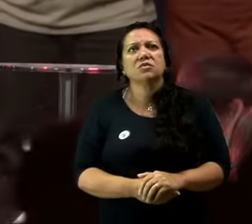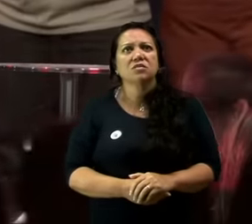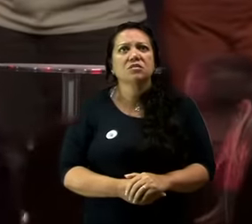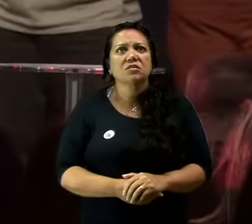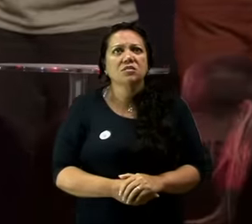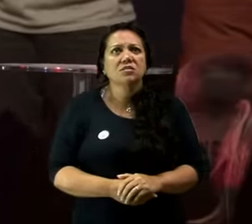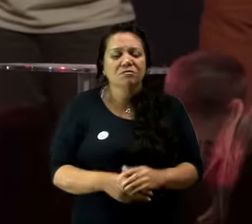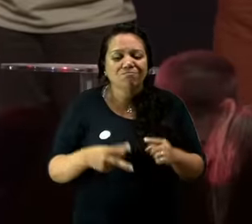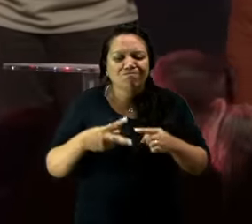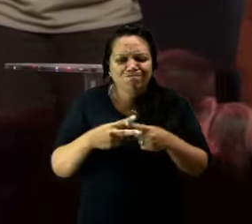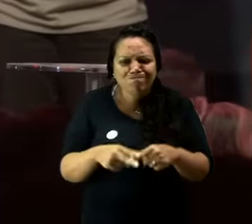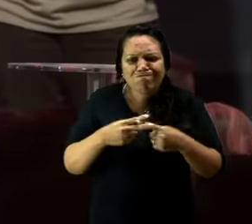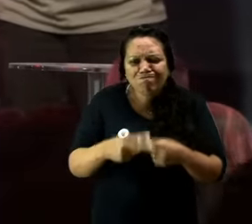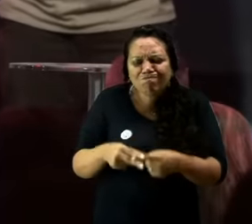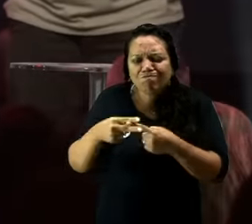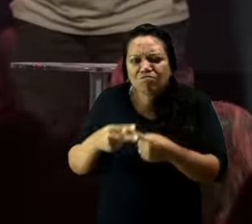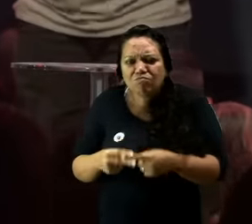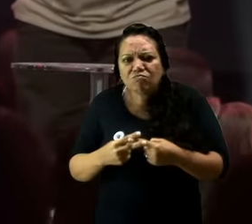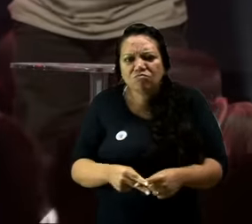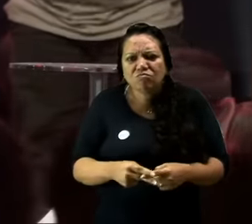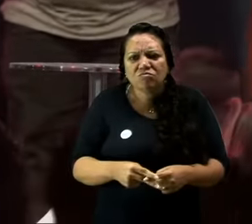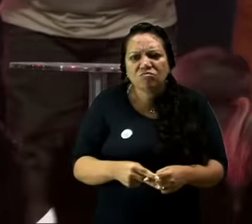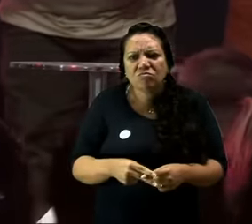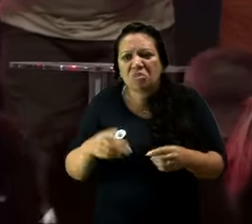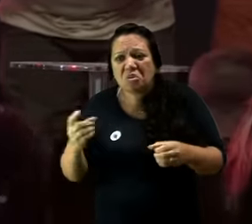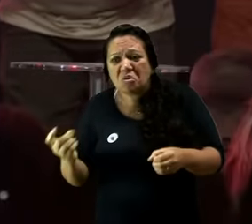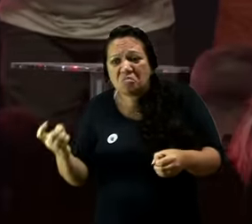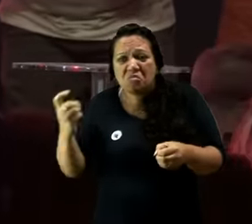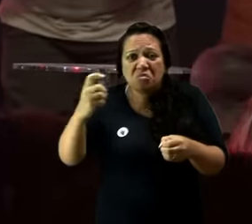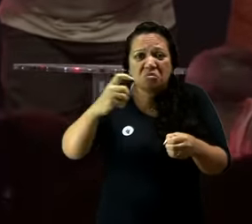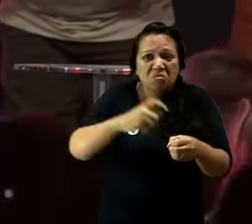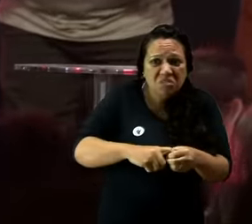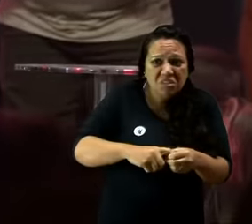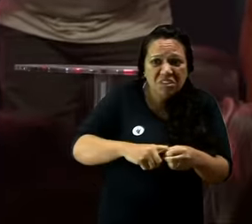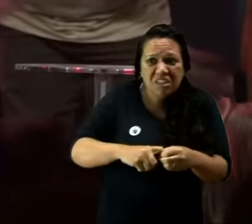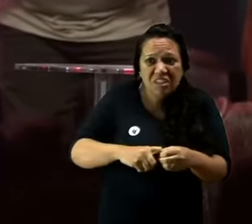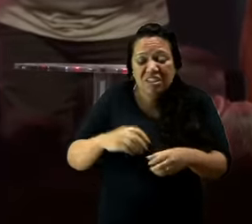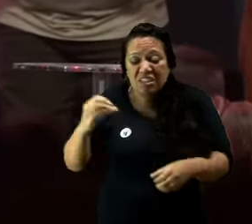Deus está fazendo a igreja voltar às novas obras que perderam.